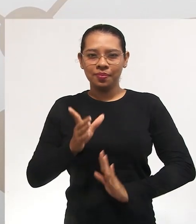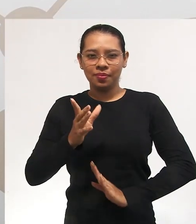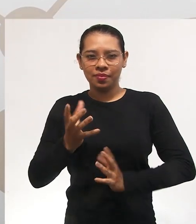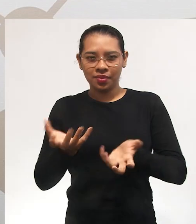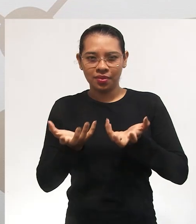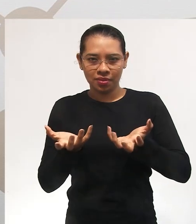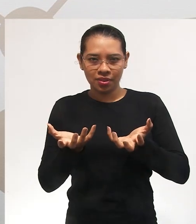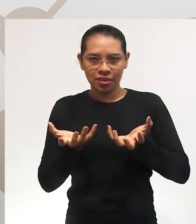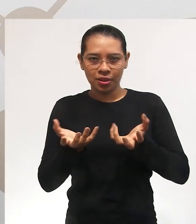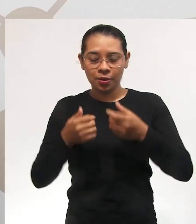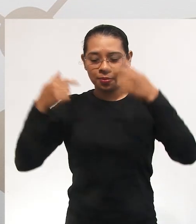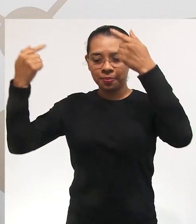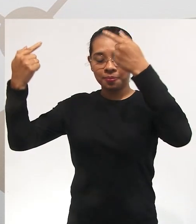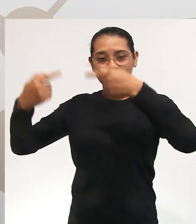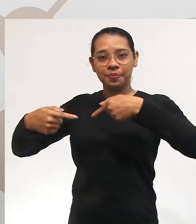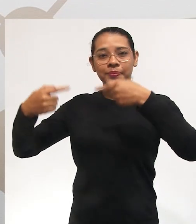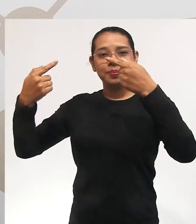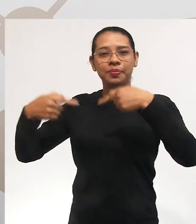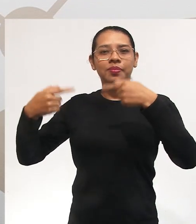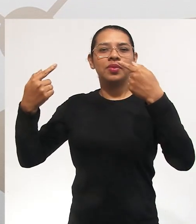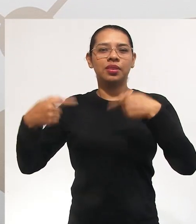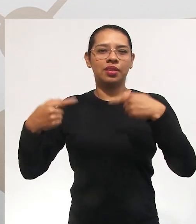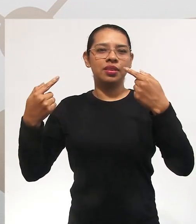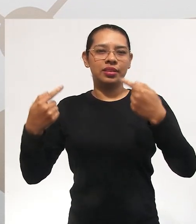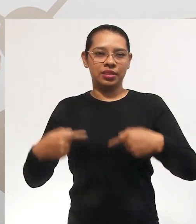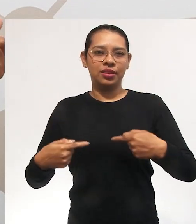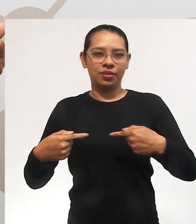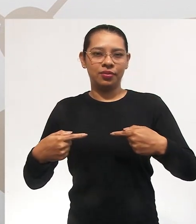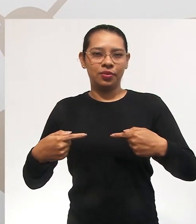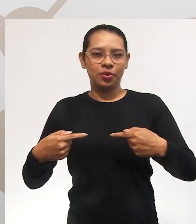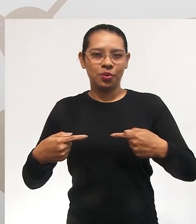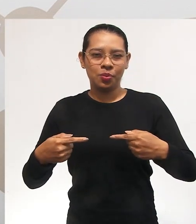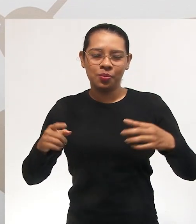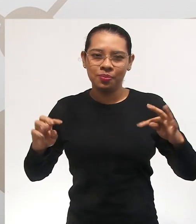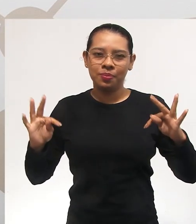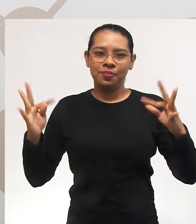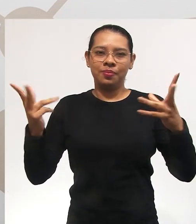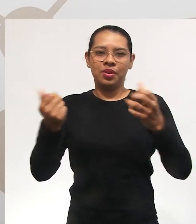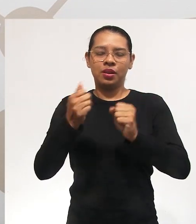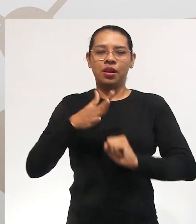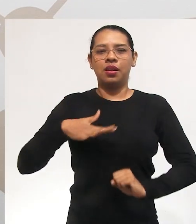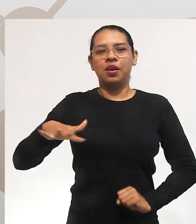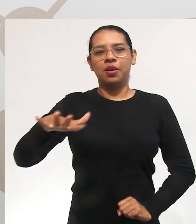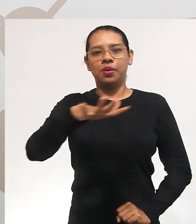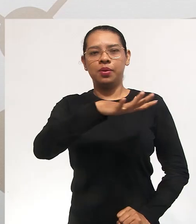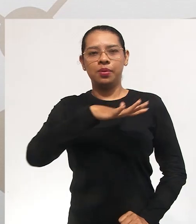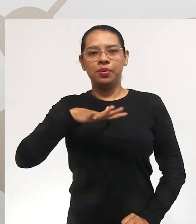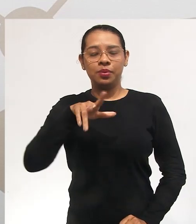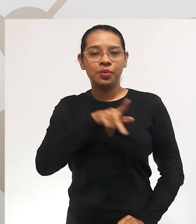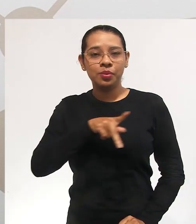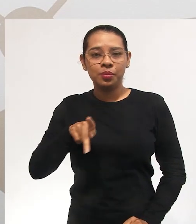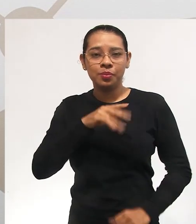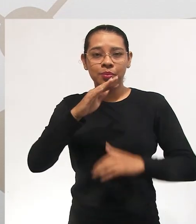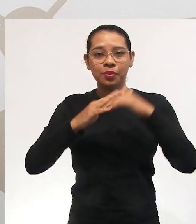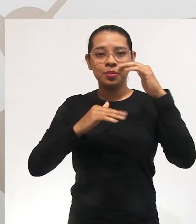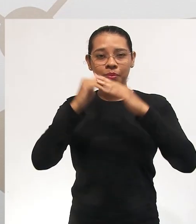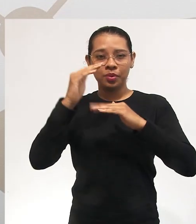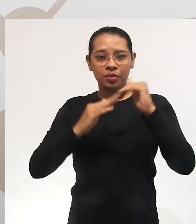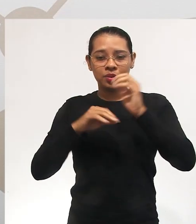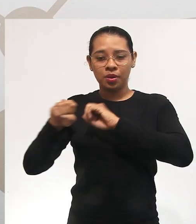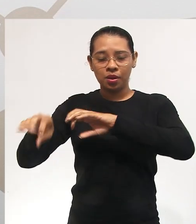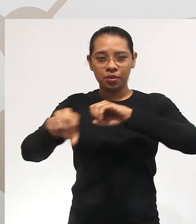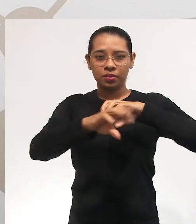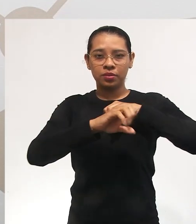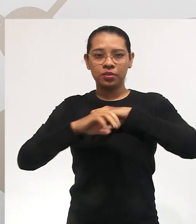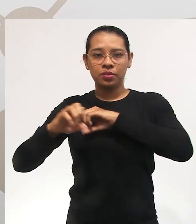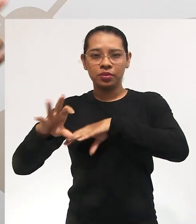E eu quero, nesse momento final, deixar um desafio. Ótimo. Um desafio para todos nós da educação,